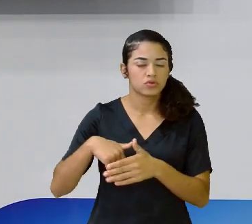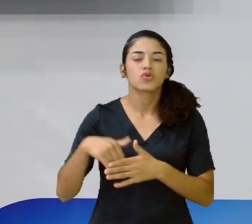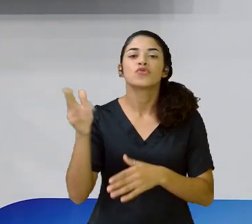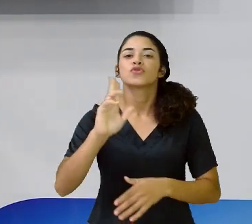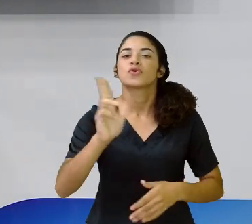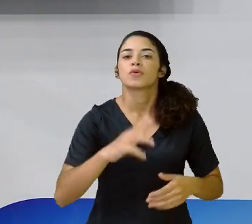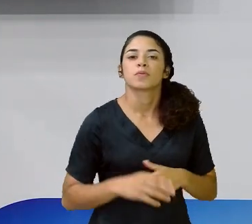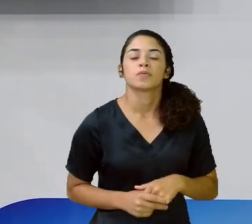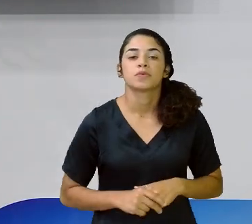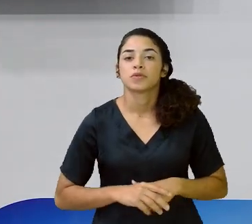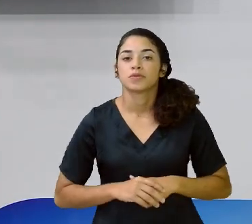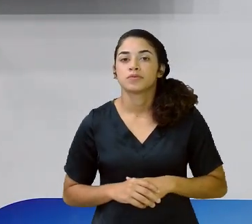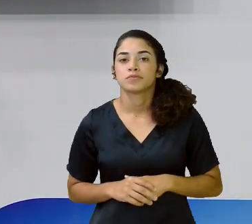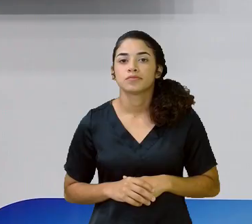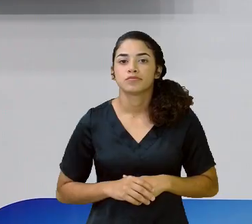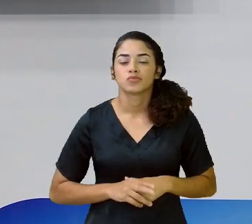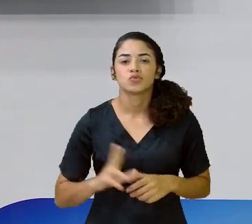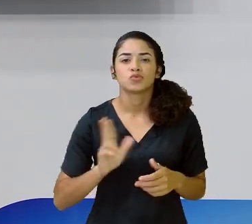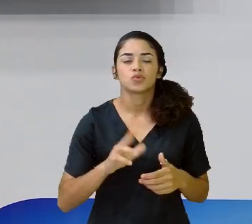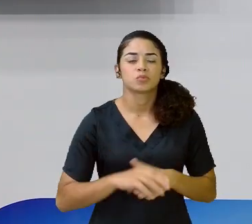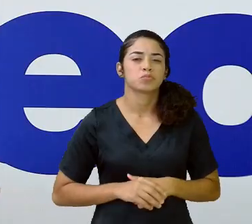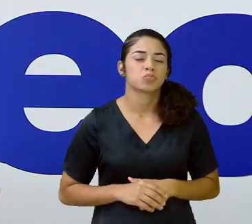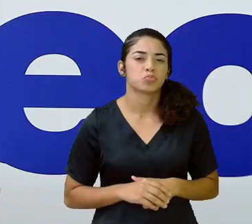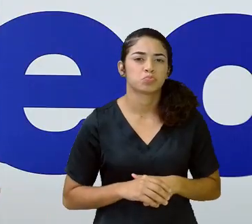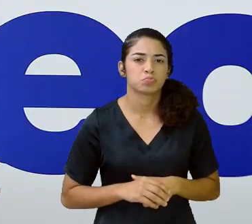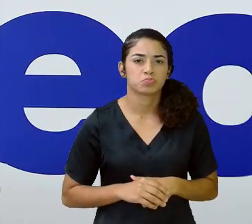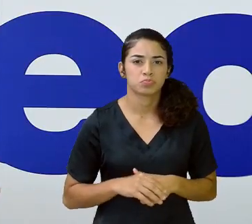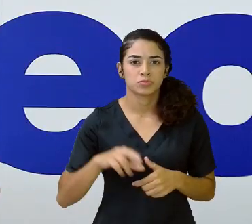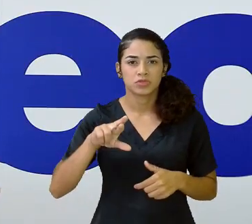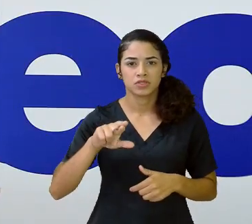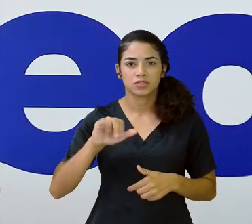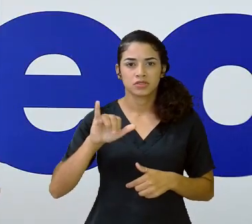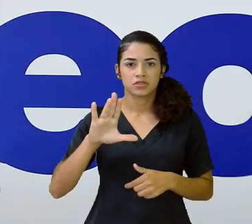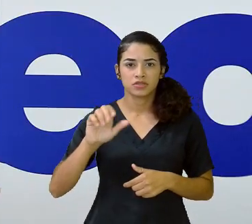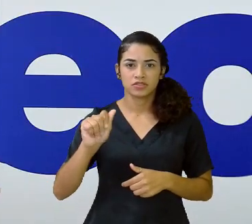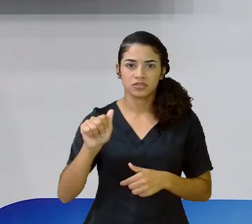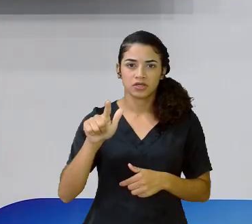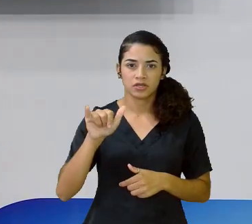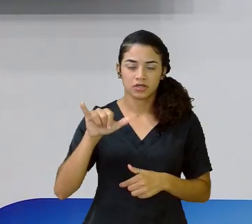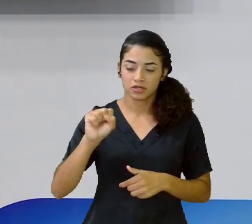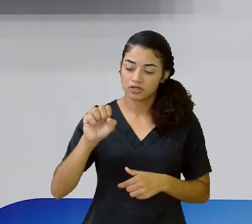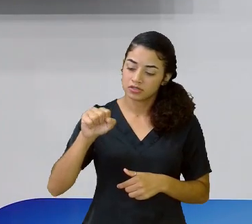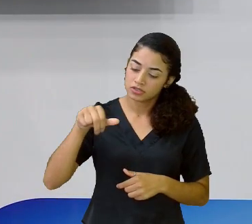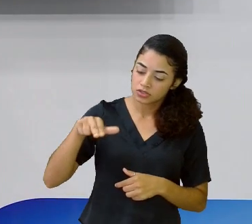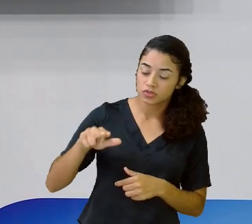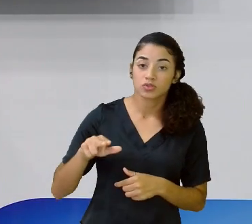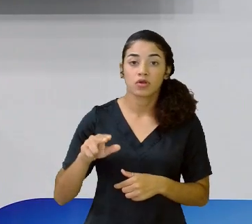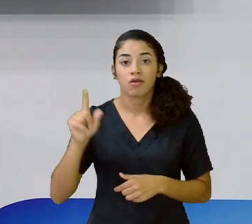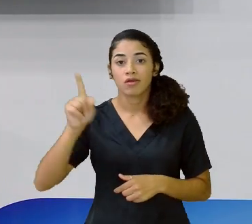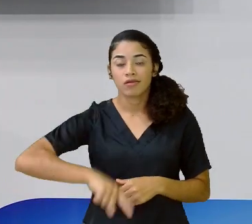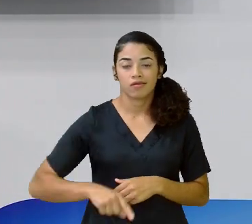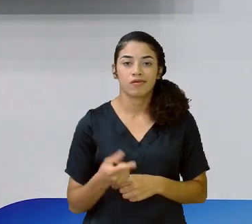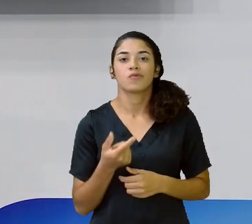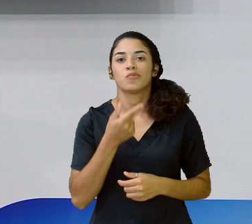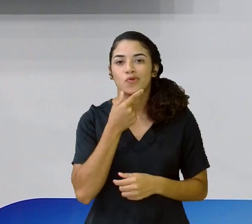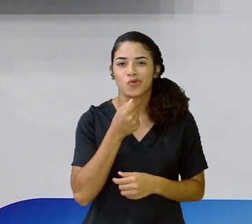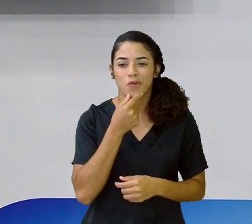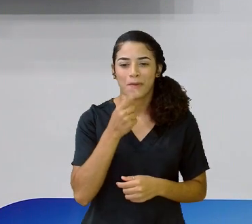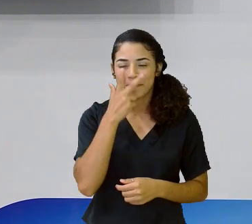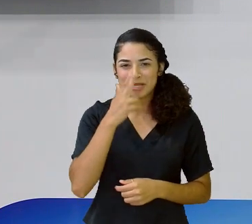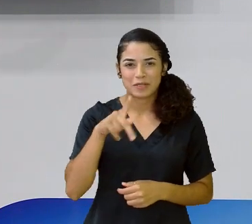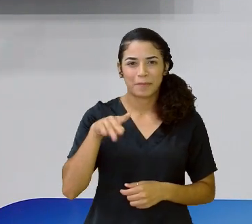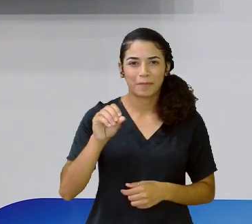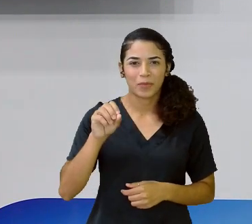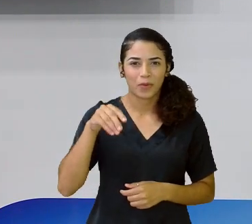jogador, professor Givanilson Soares. Vamos do Richarlison, né? Pronto. O Richarlison, que é o menino do pombo, é?